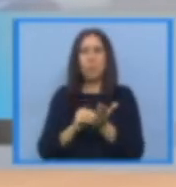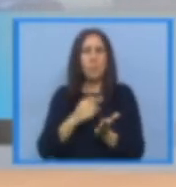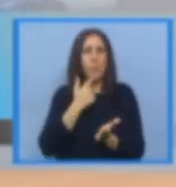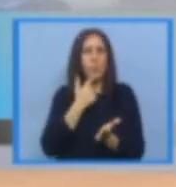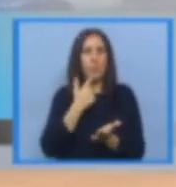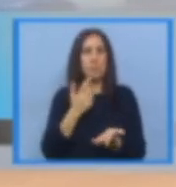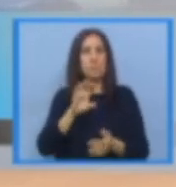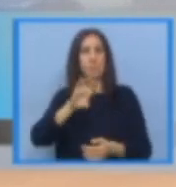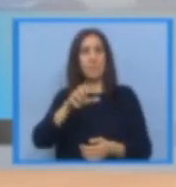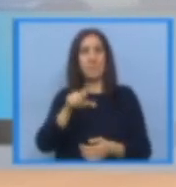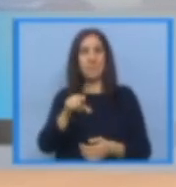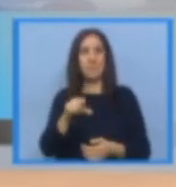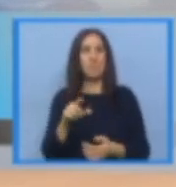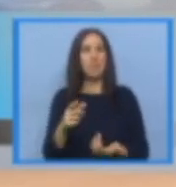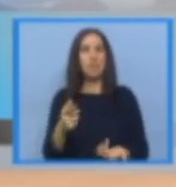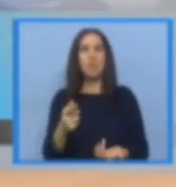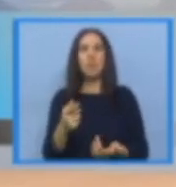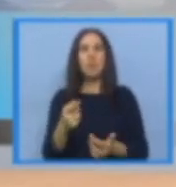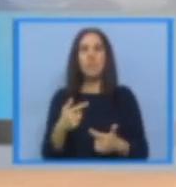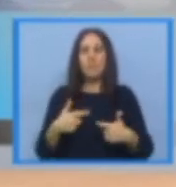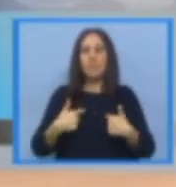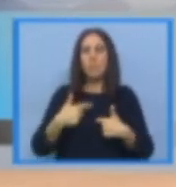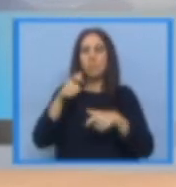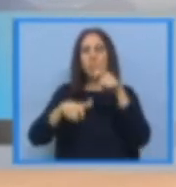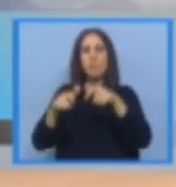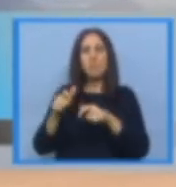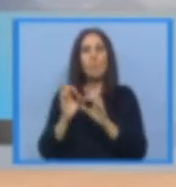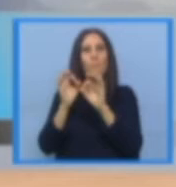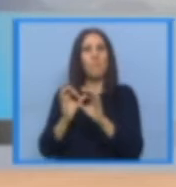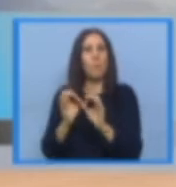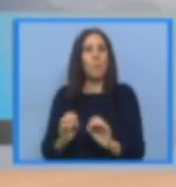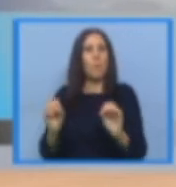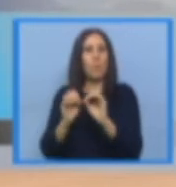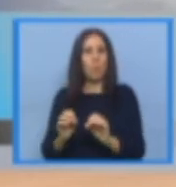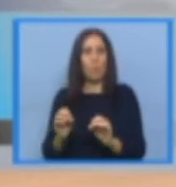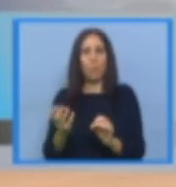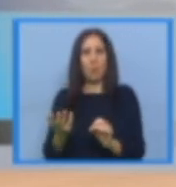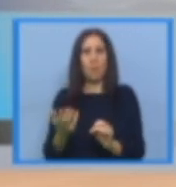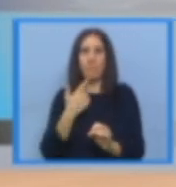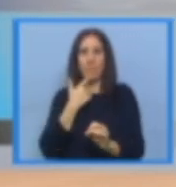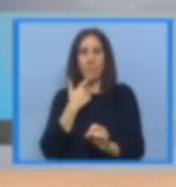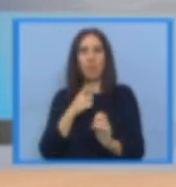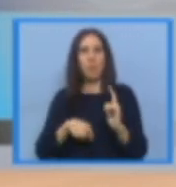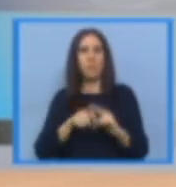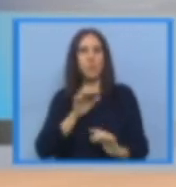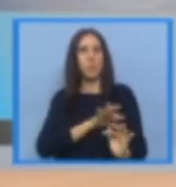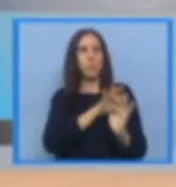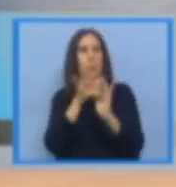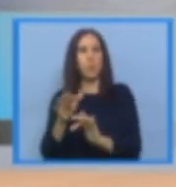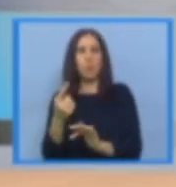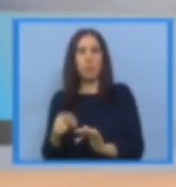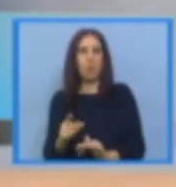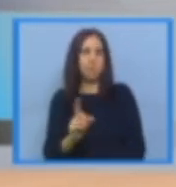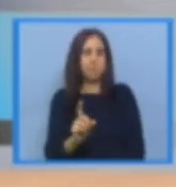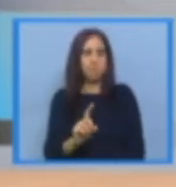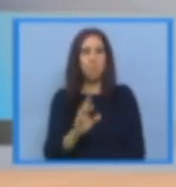um país que não tem respostas para a sua própria população e por isso muito menos estaria para a quantidade de refugiados que lá estão. E